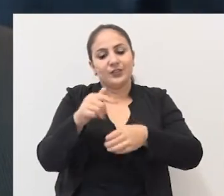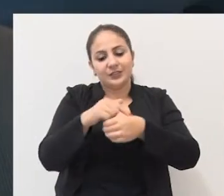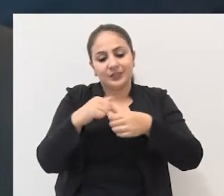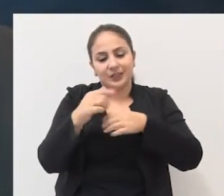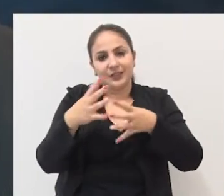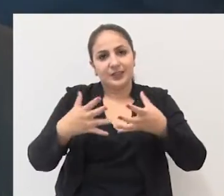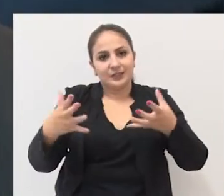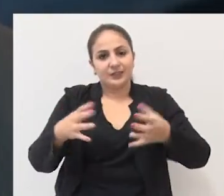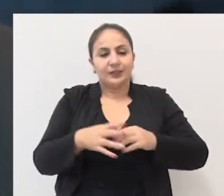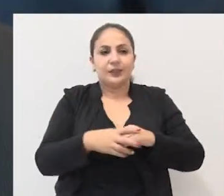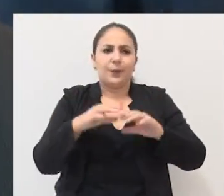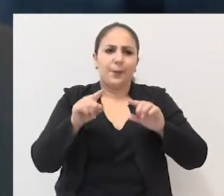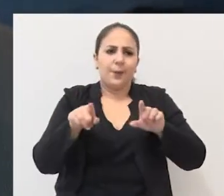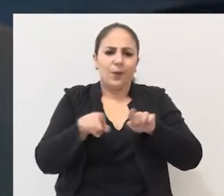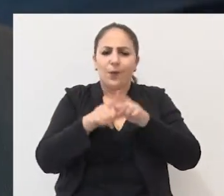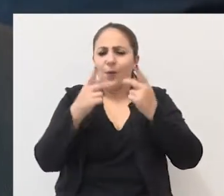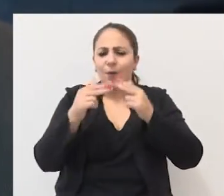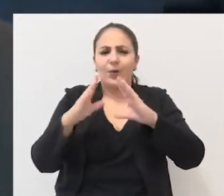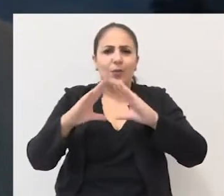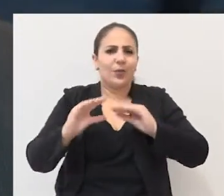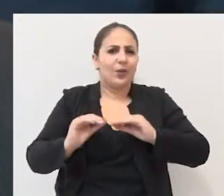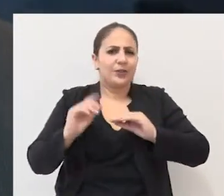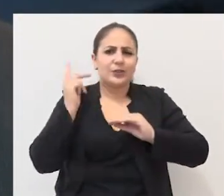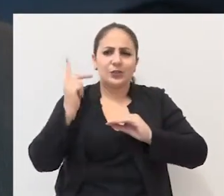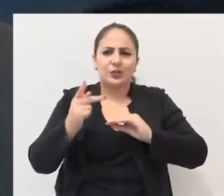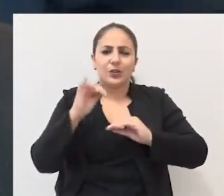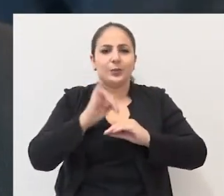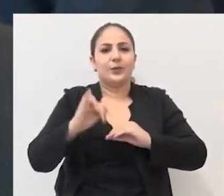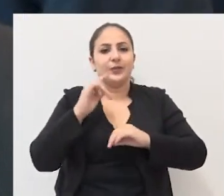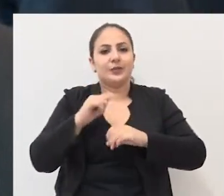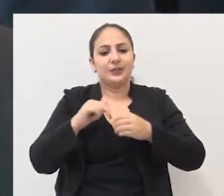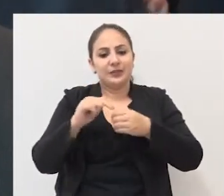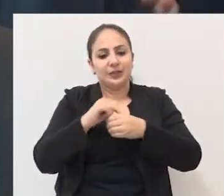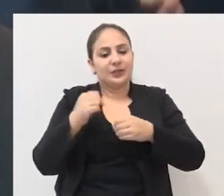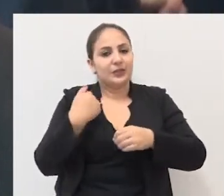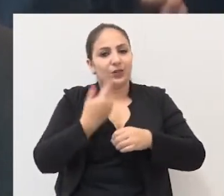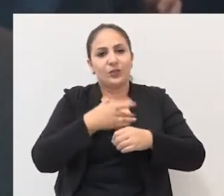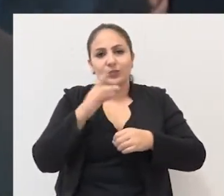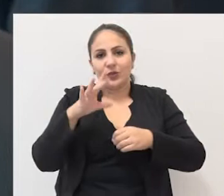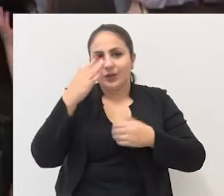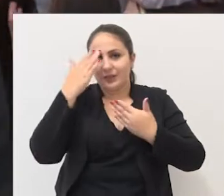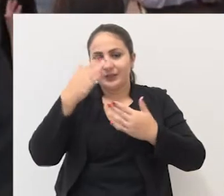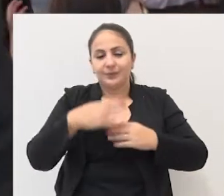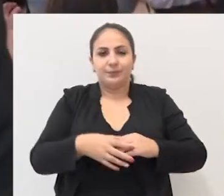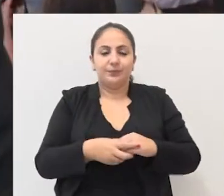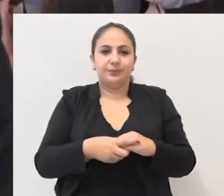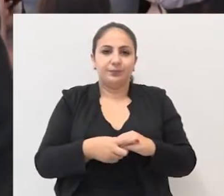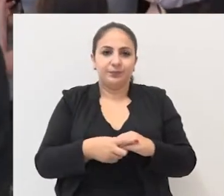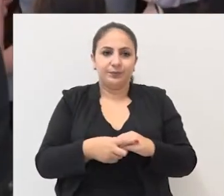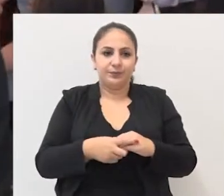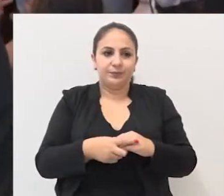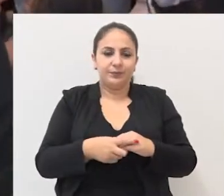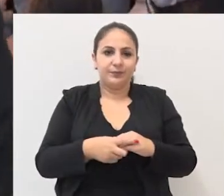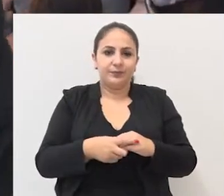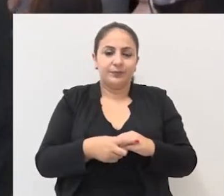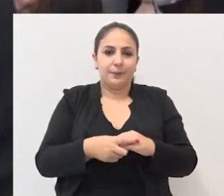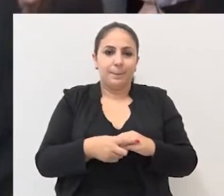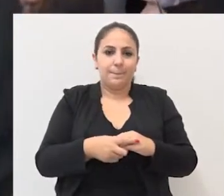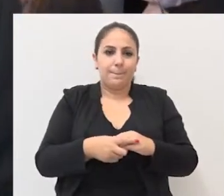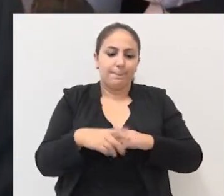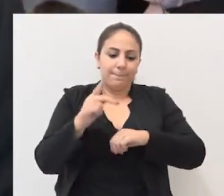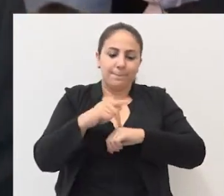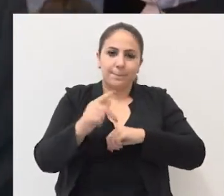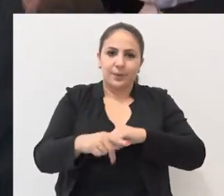crescer. Então, é uma noite histórica, importante para a cidade e nós temos que só agradecer. Além de Passo